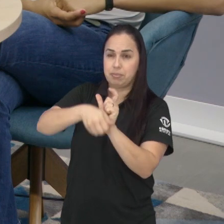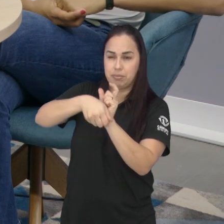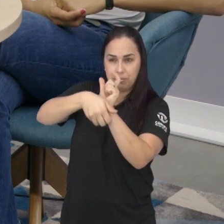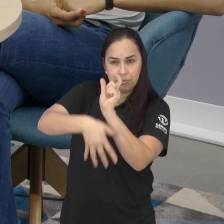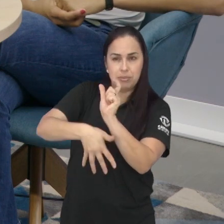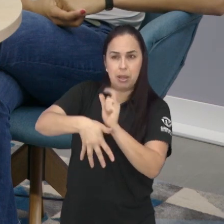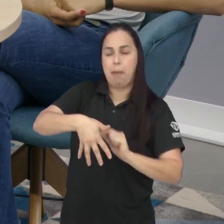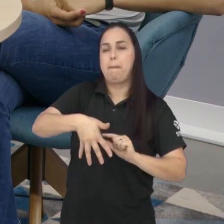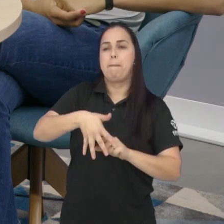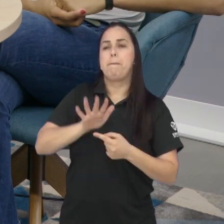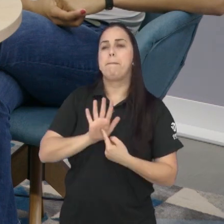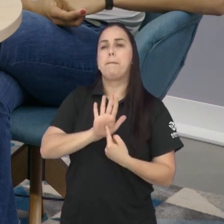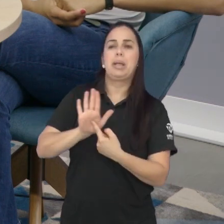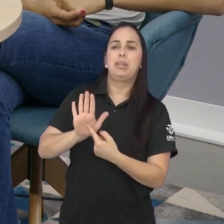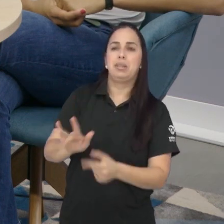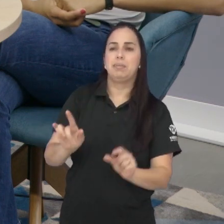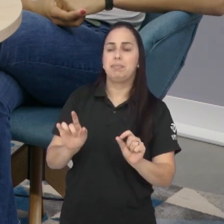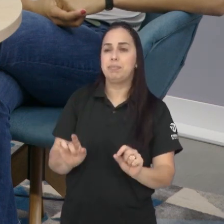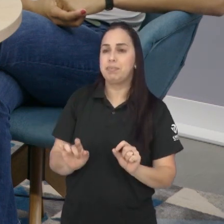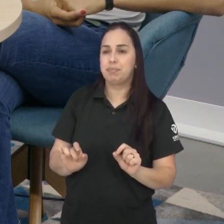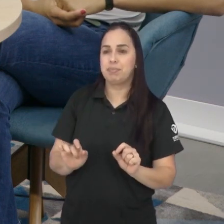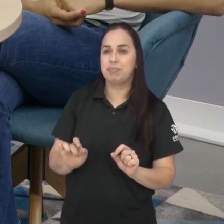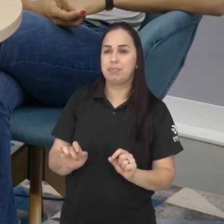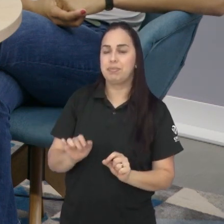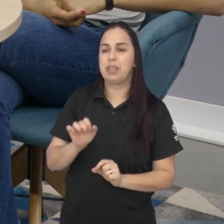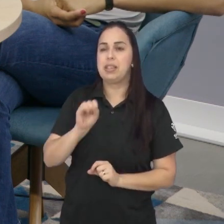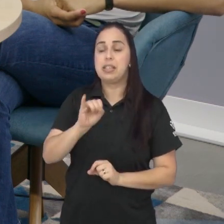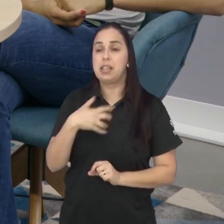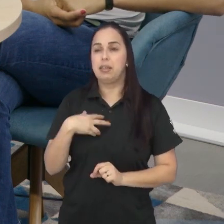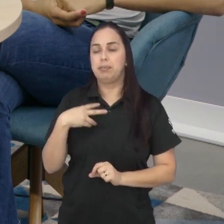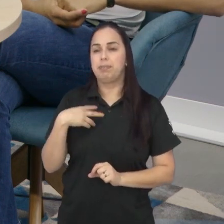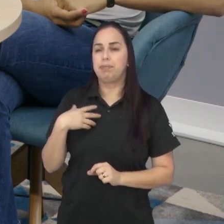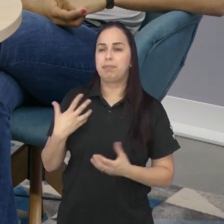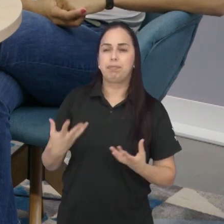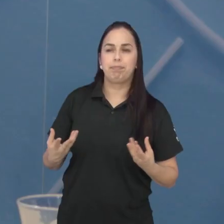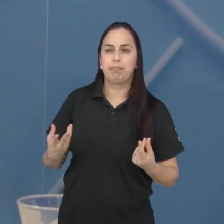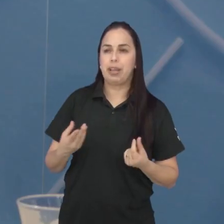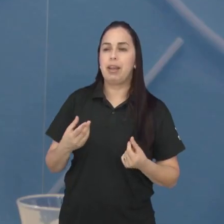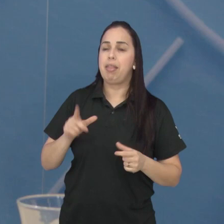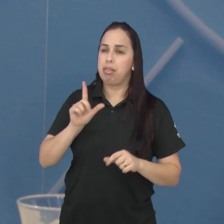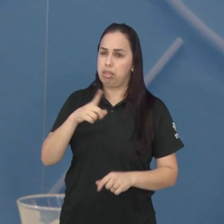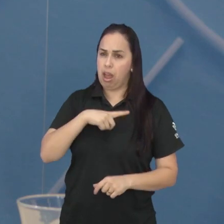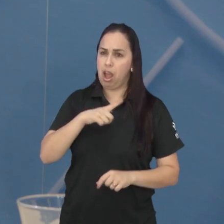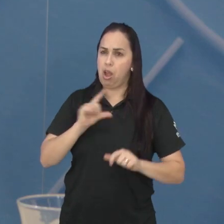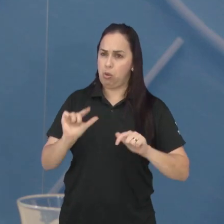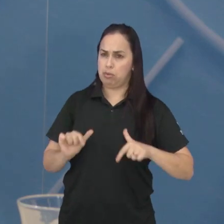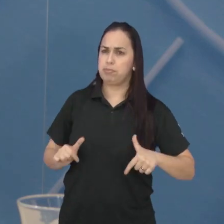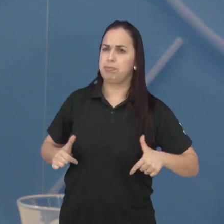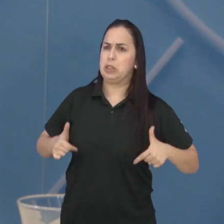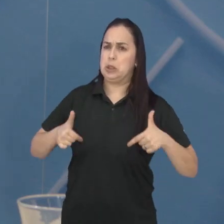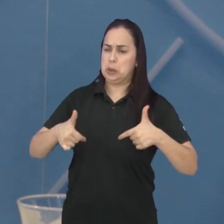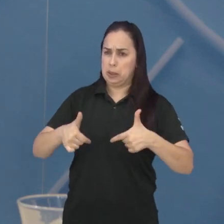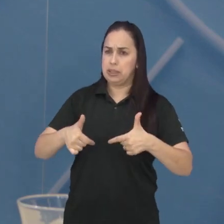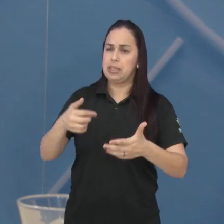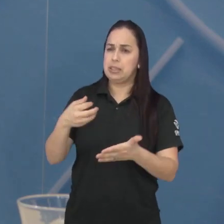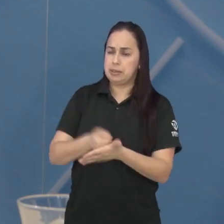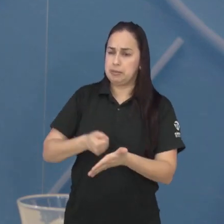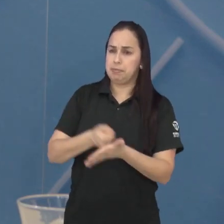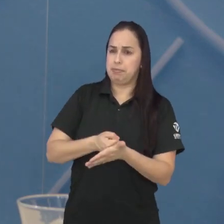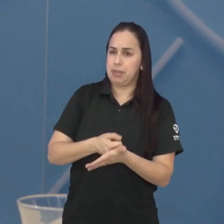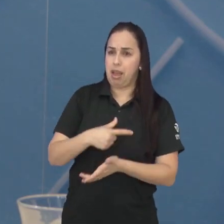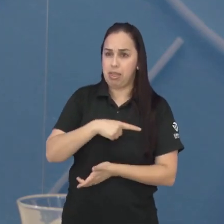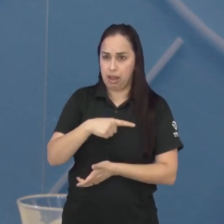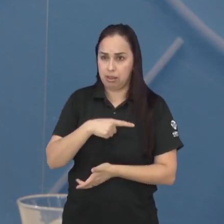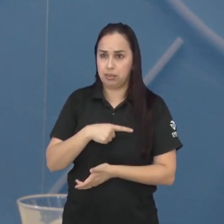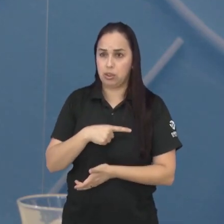expressa, vamos dizer assim, se a gente for olhar, né, para essa coisa. Porque tem um ativismo, né? Aquilo que a gente estava falando. Ou